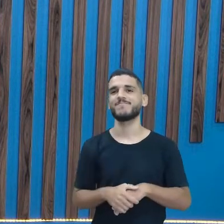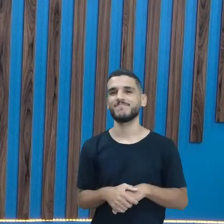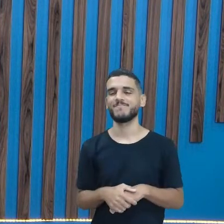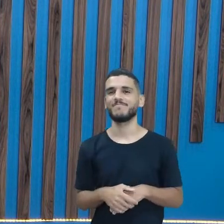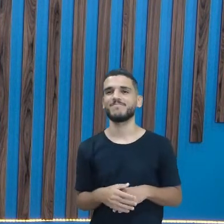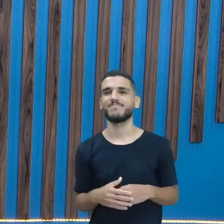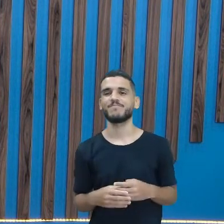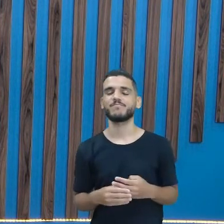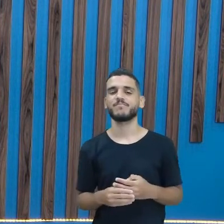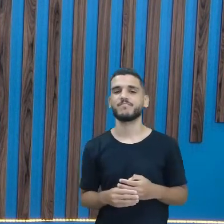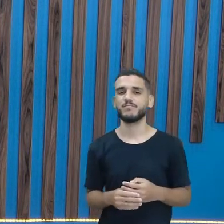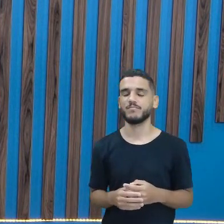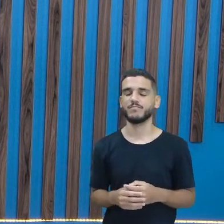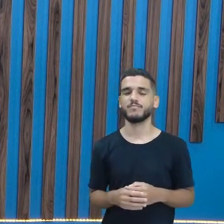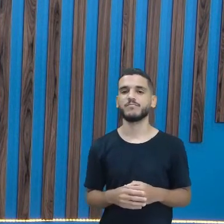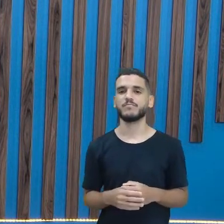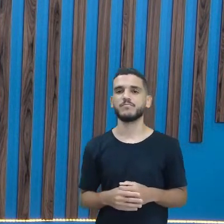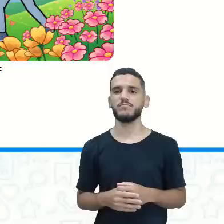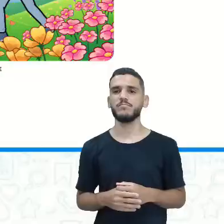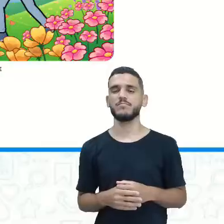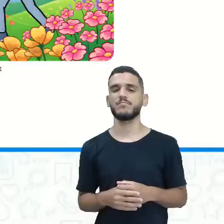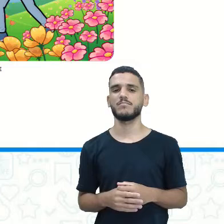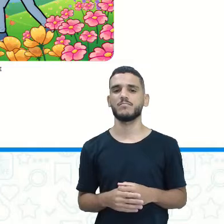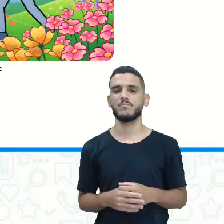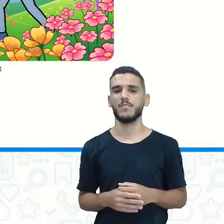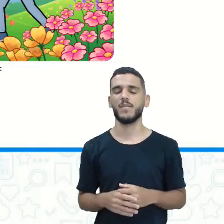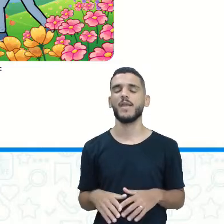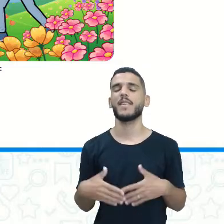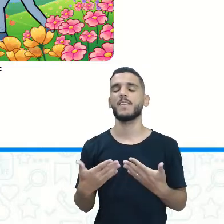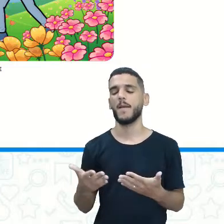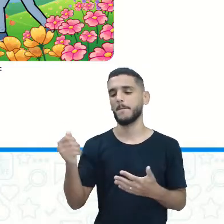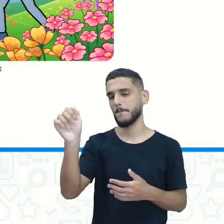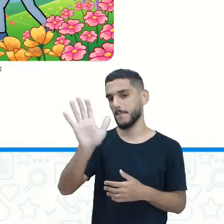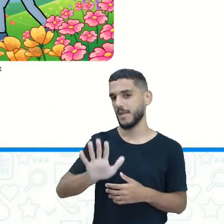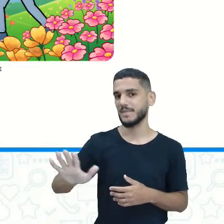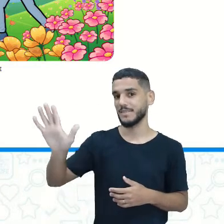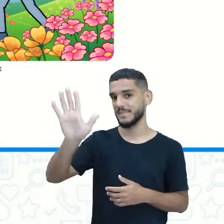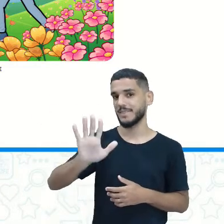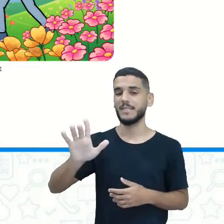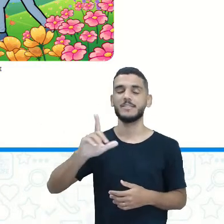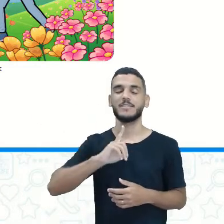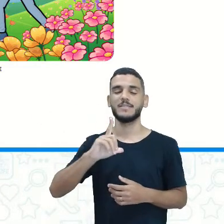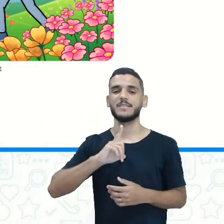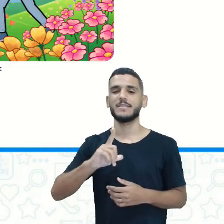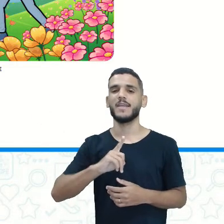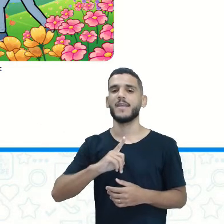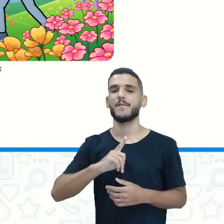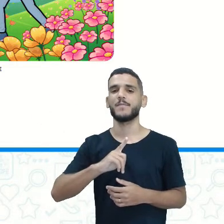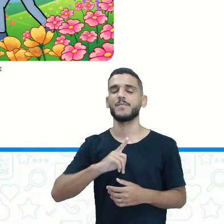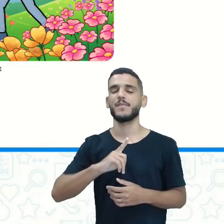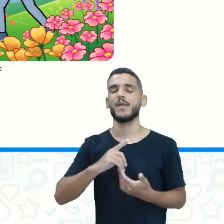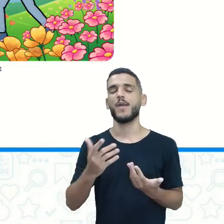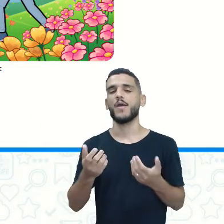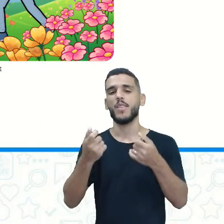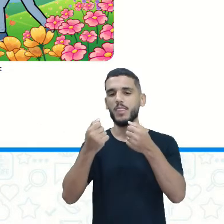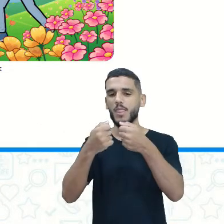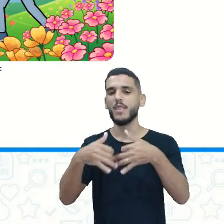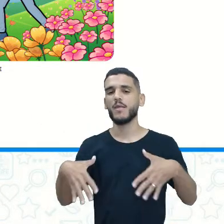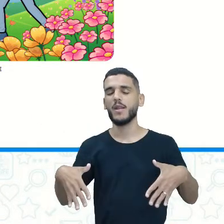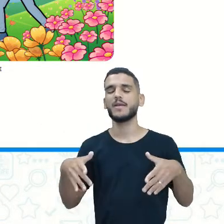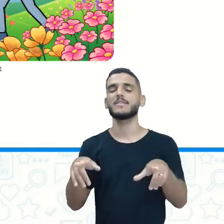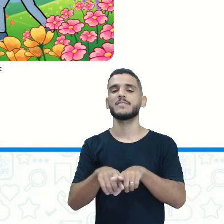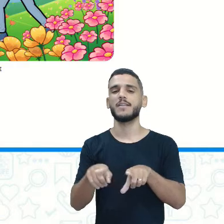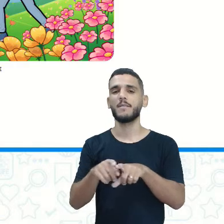também é questão de memória. Então, vê, a paisagem carrega consigo aspectos naturais e também culturais